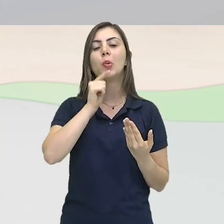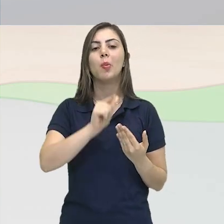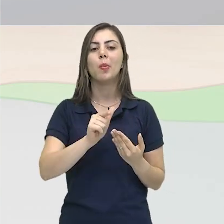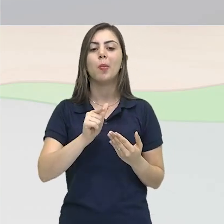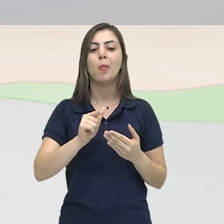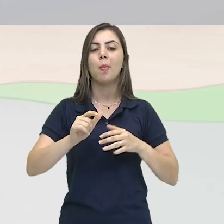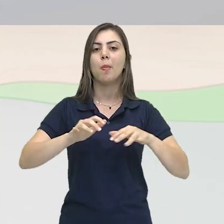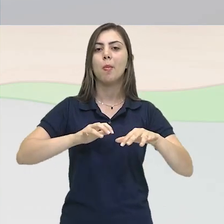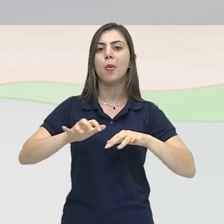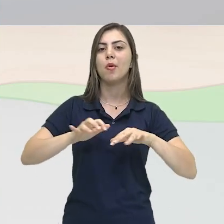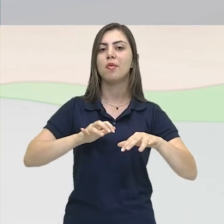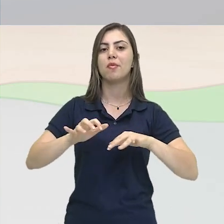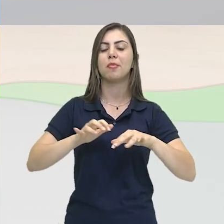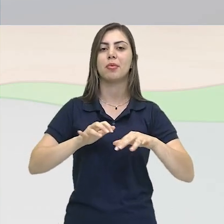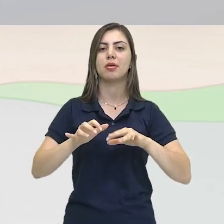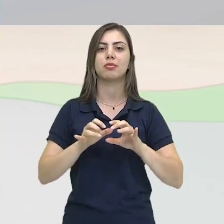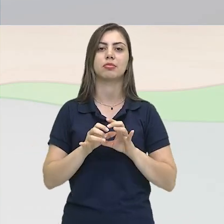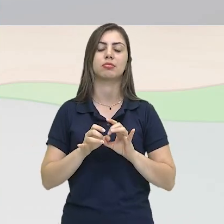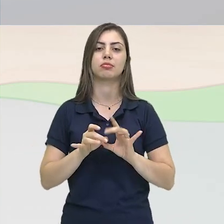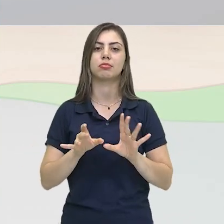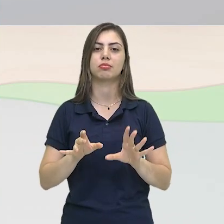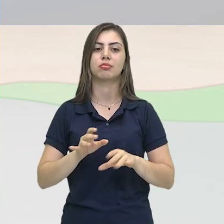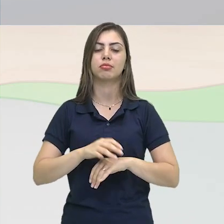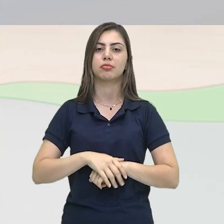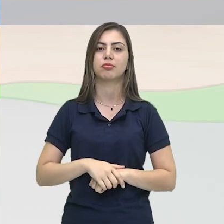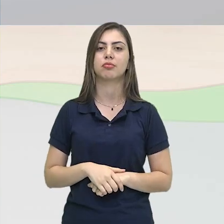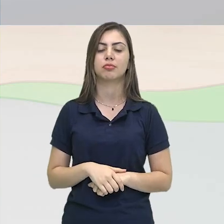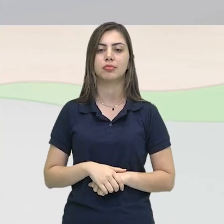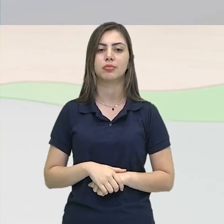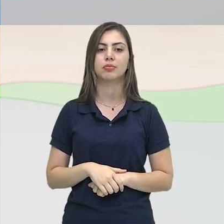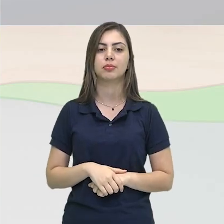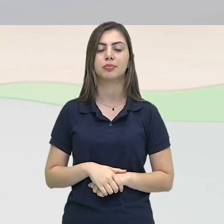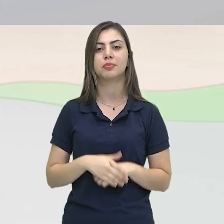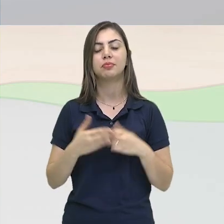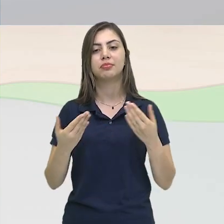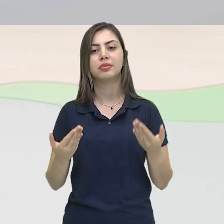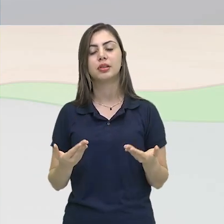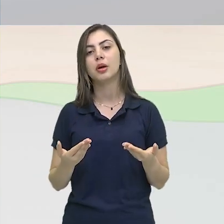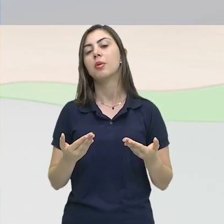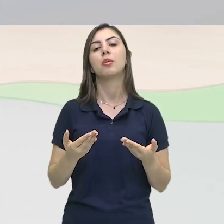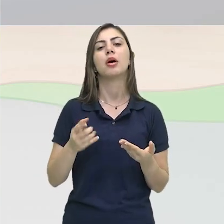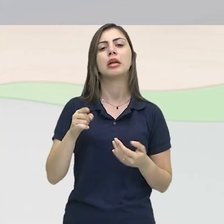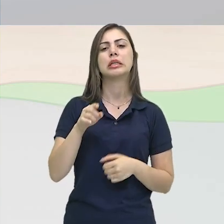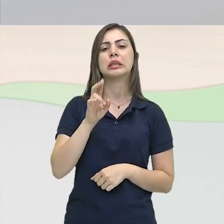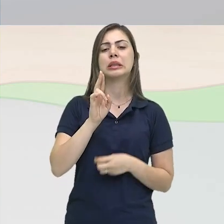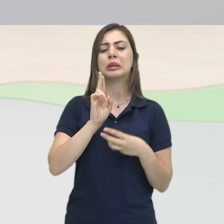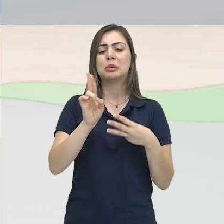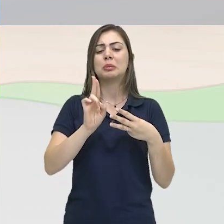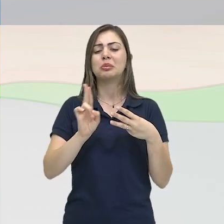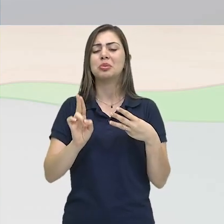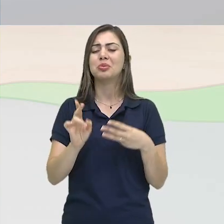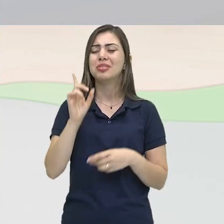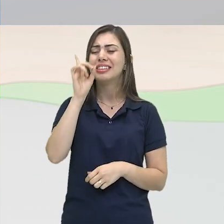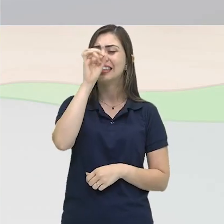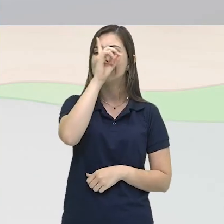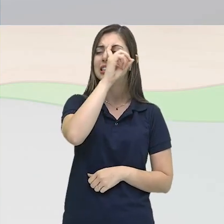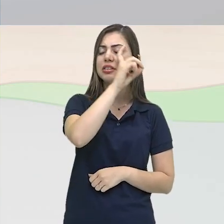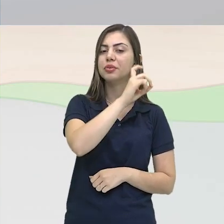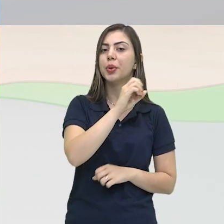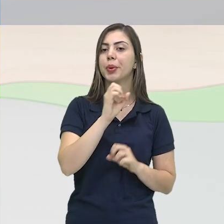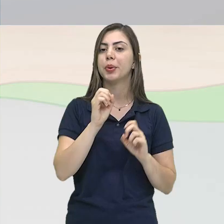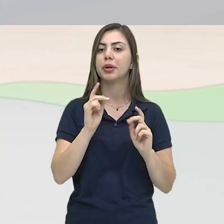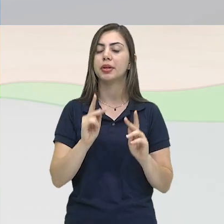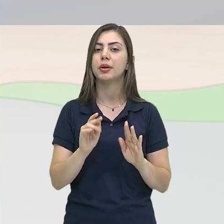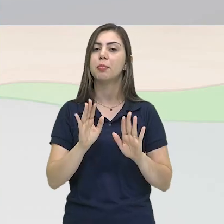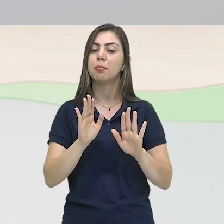liberdade dos movimentos, certo? Então, professora, esses nomes são muito difíceis.